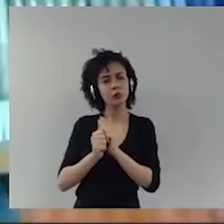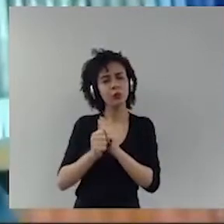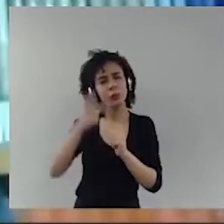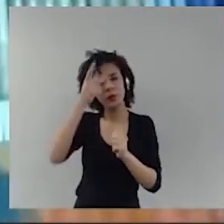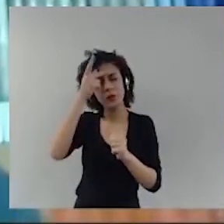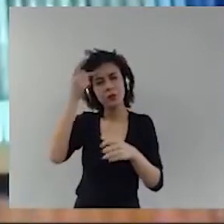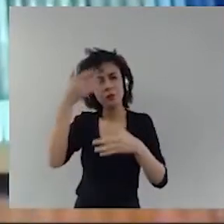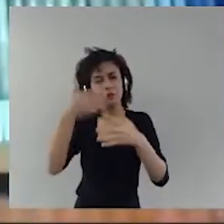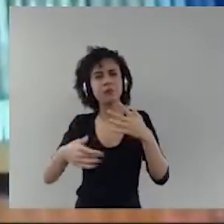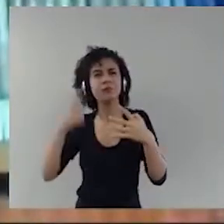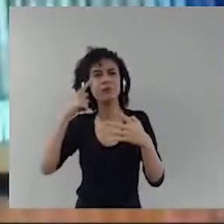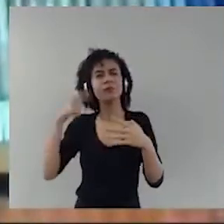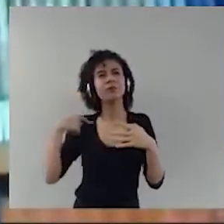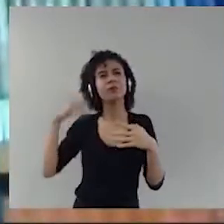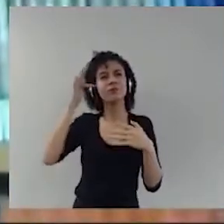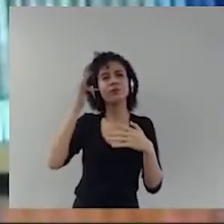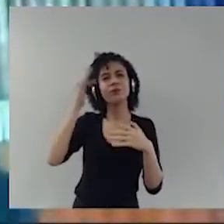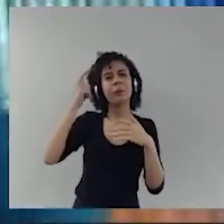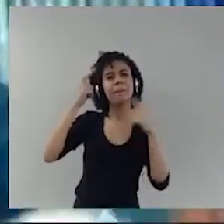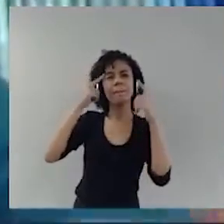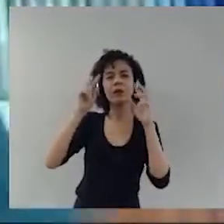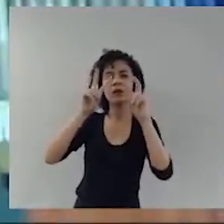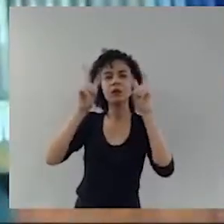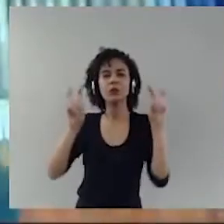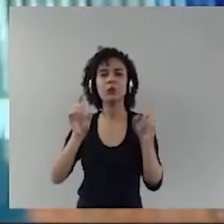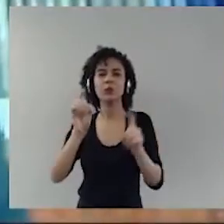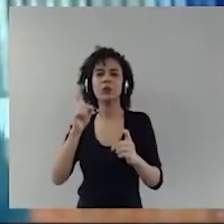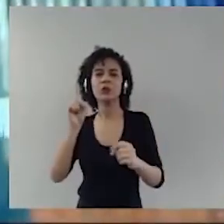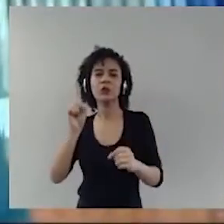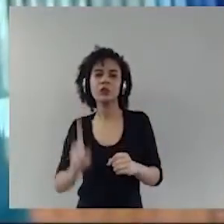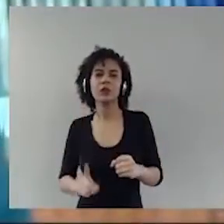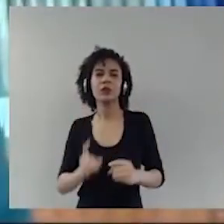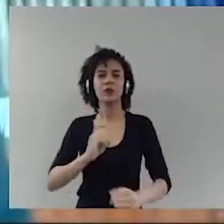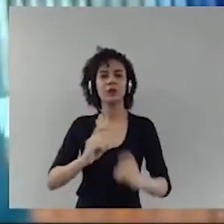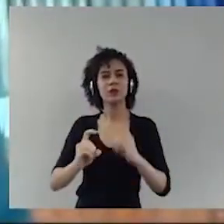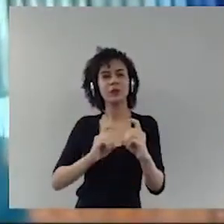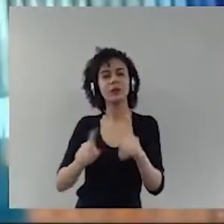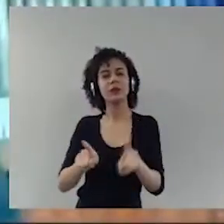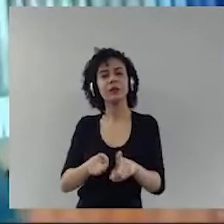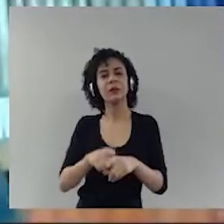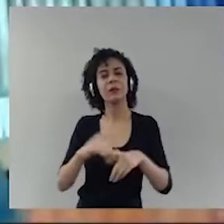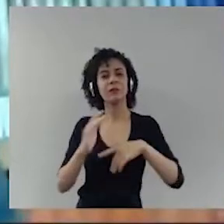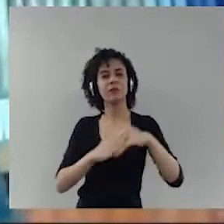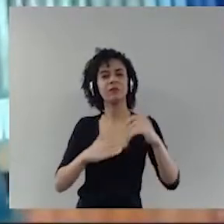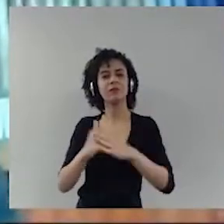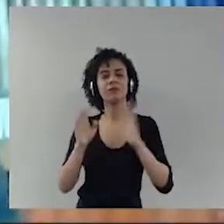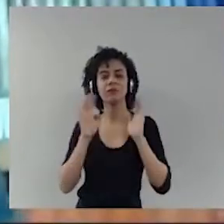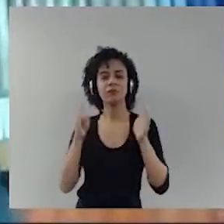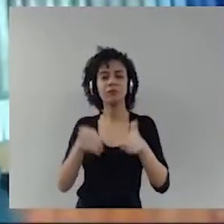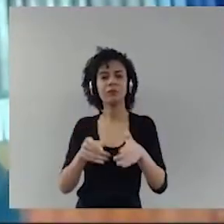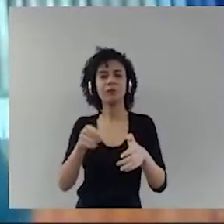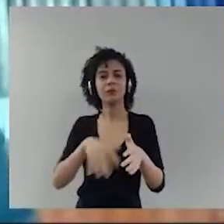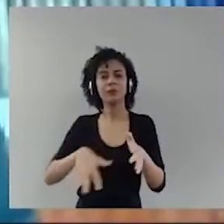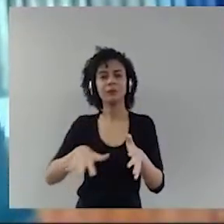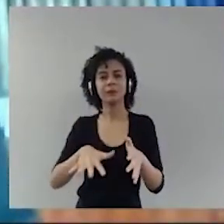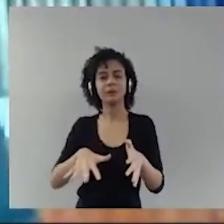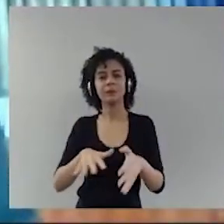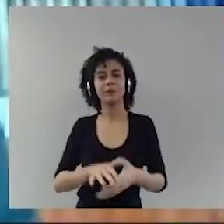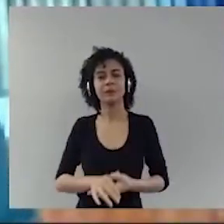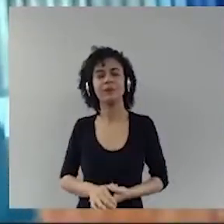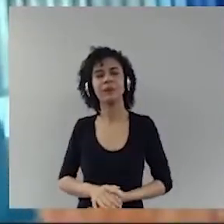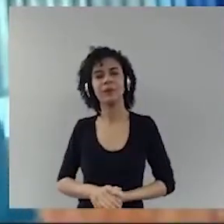pensadores do direito pensadores do direito administrativo e profissionais de equipes de chip